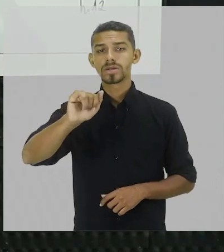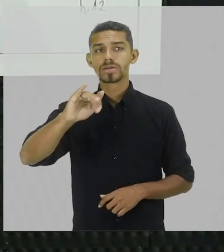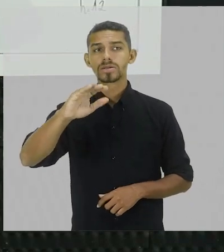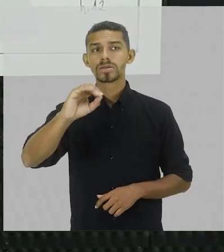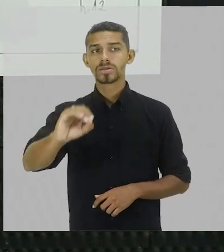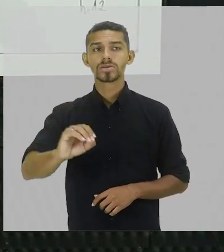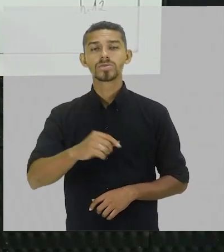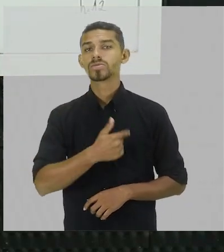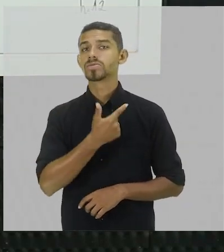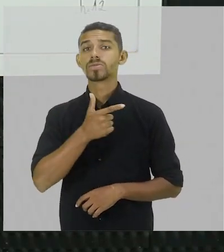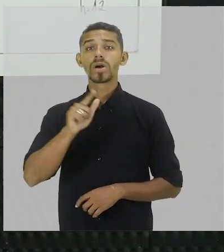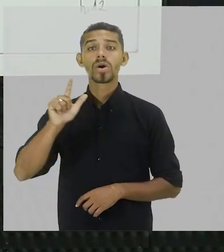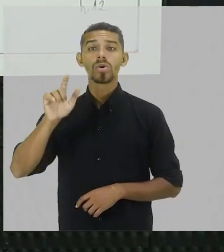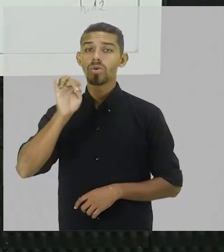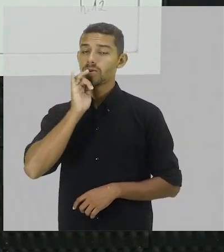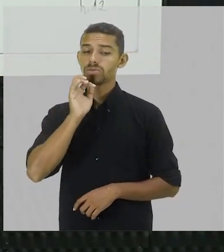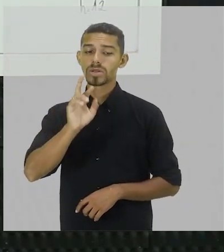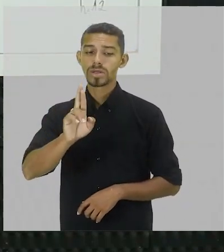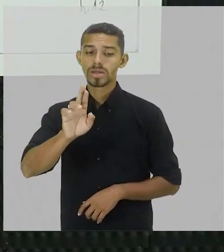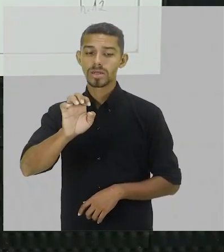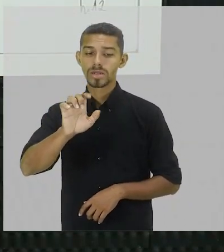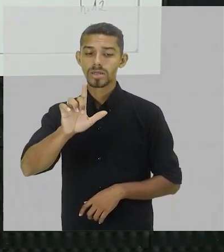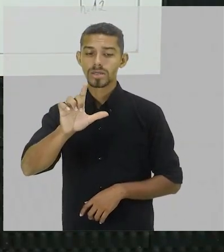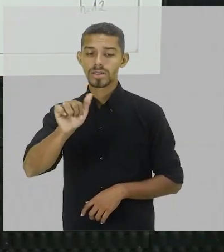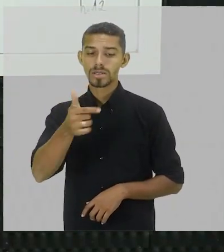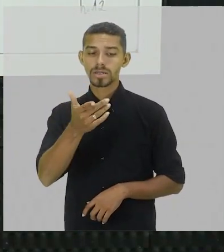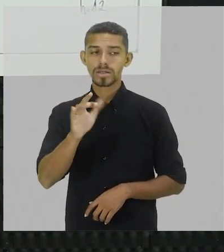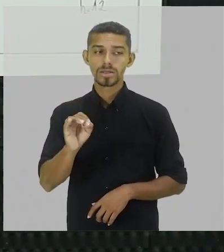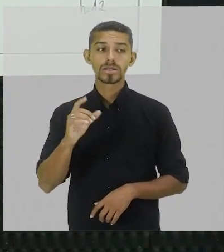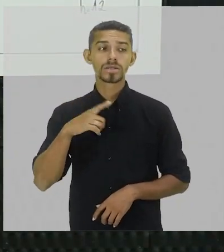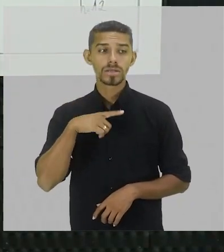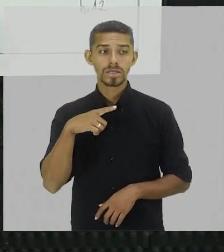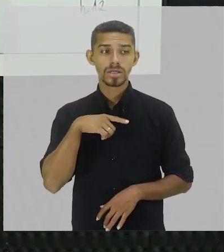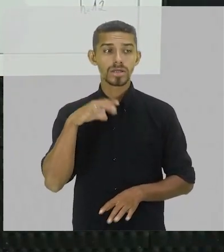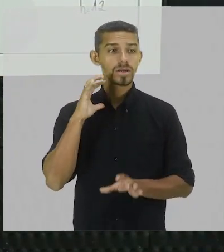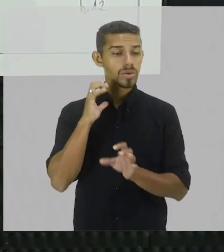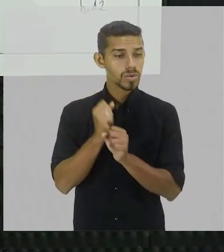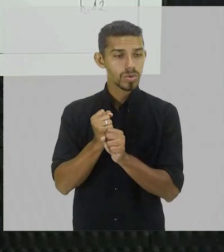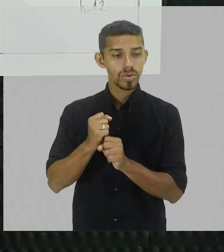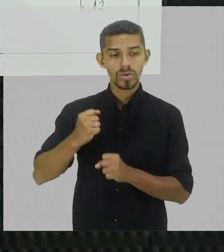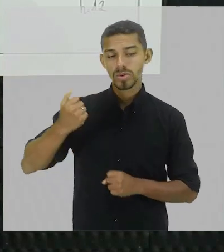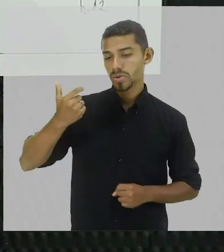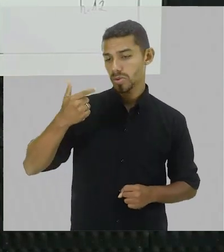uma outra relação. Quando você tem um quadrado